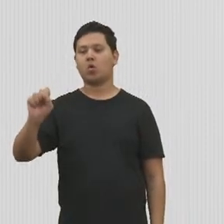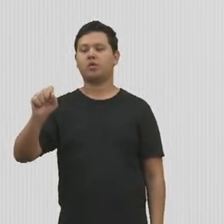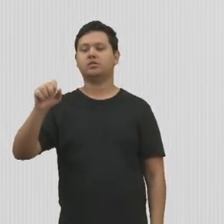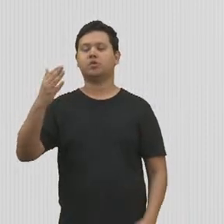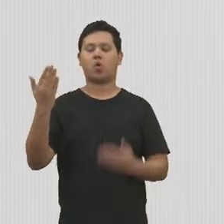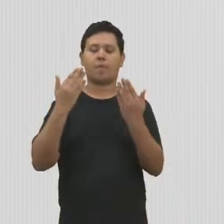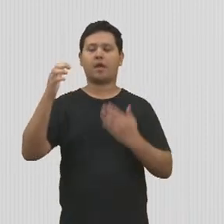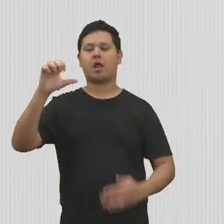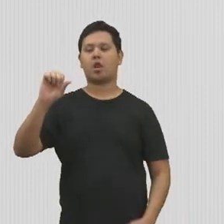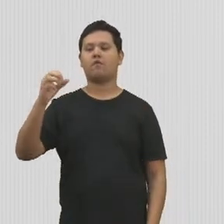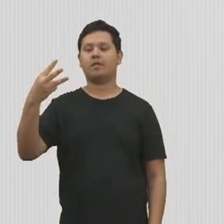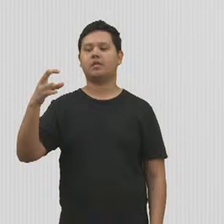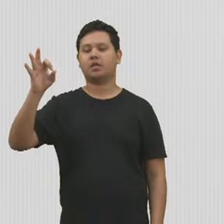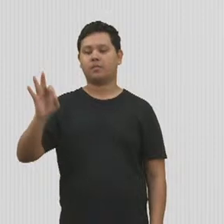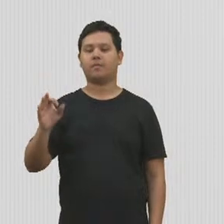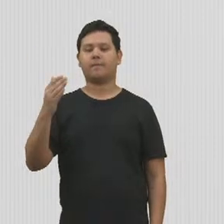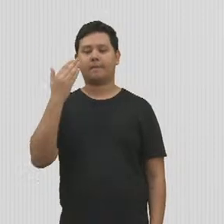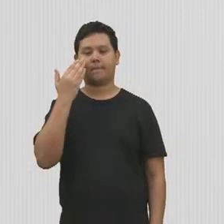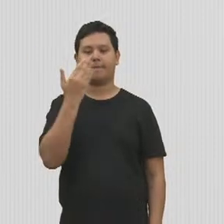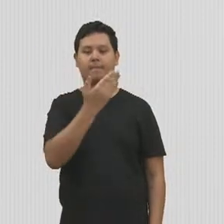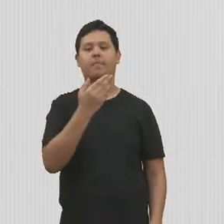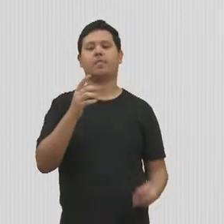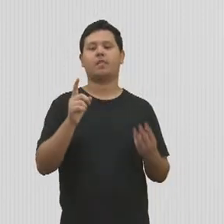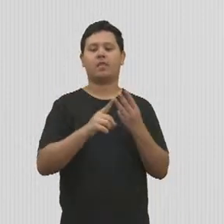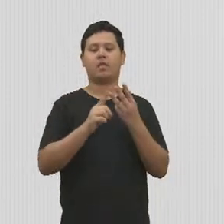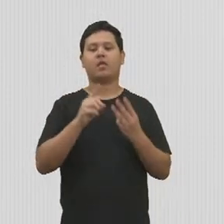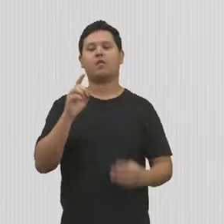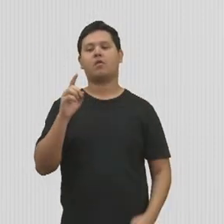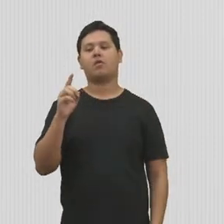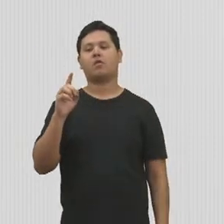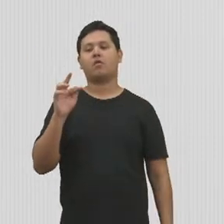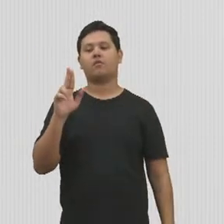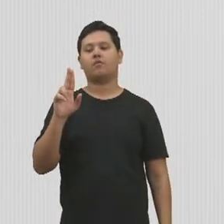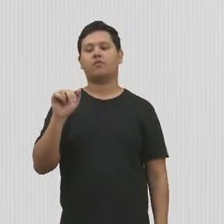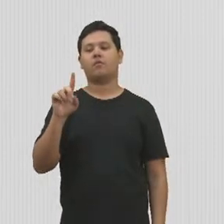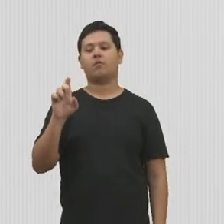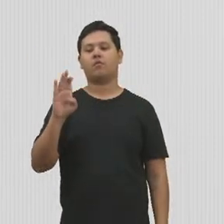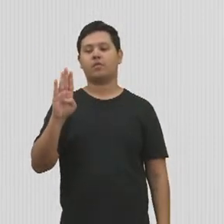93%. Receita de transferência do Fundeb,